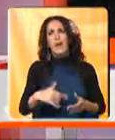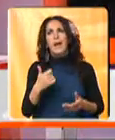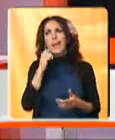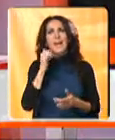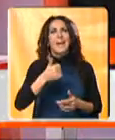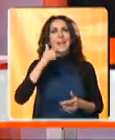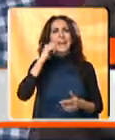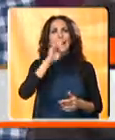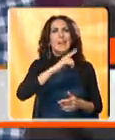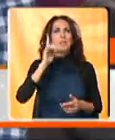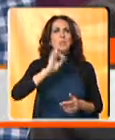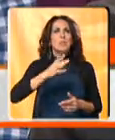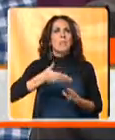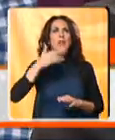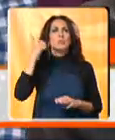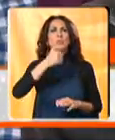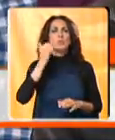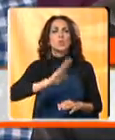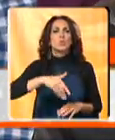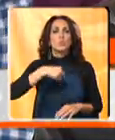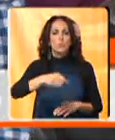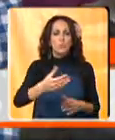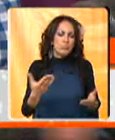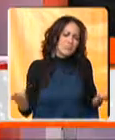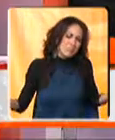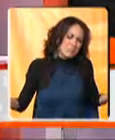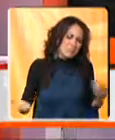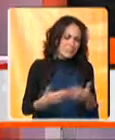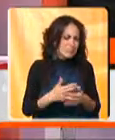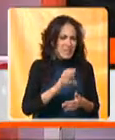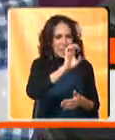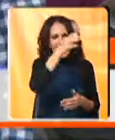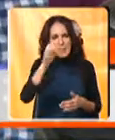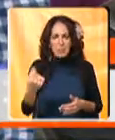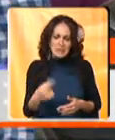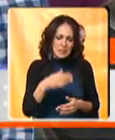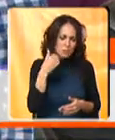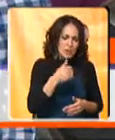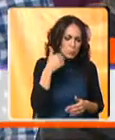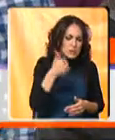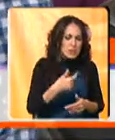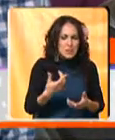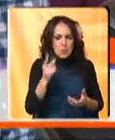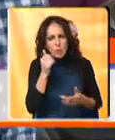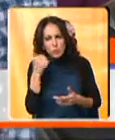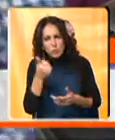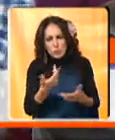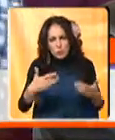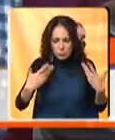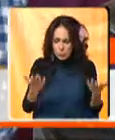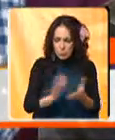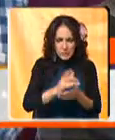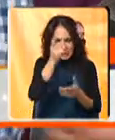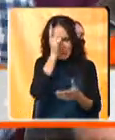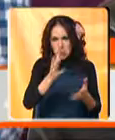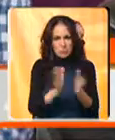quem são as mulheres mais, ou os homens mais bonitos, qual é o país? Há bons e maus em todo lado. Cada país diz que tem as mulheres mais bonitas e os homens mais bonitos ou os homens mais